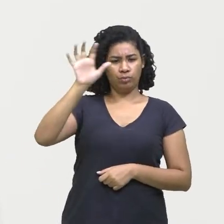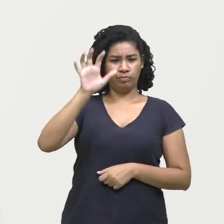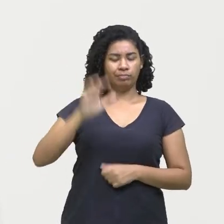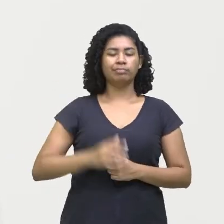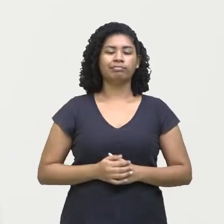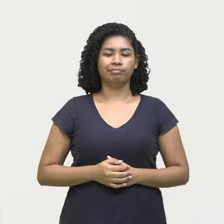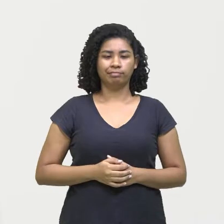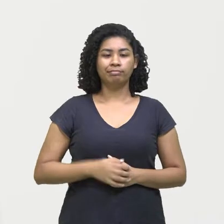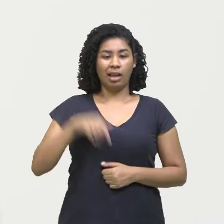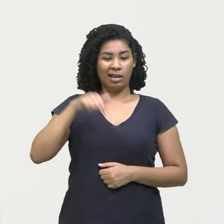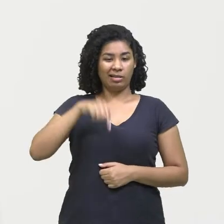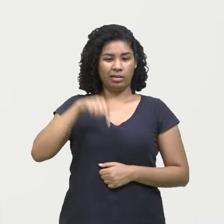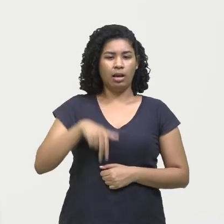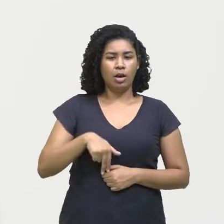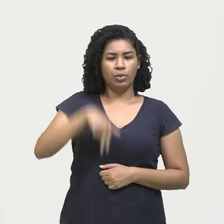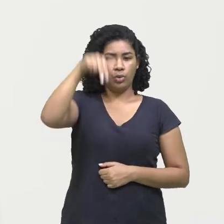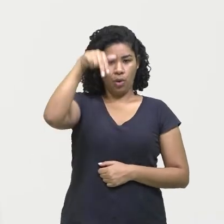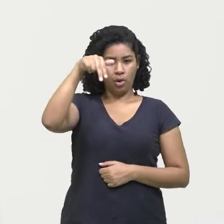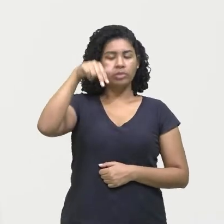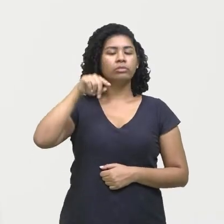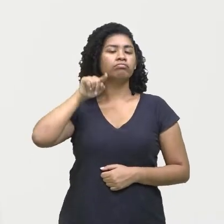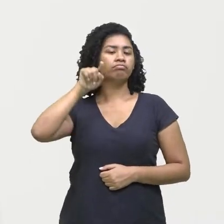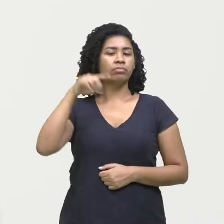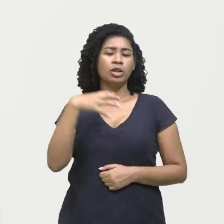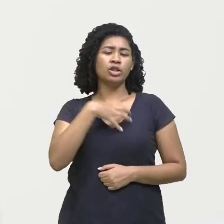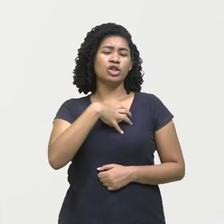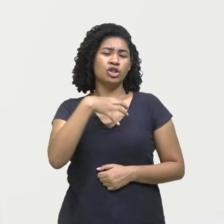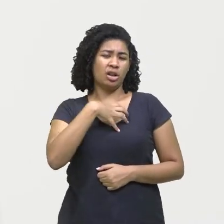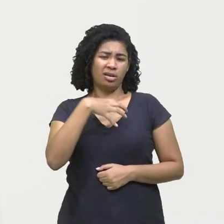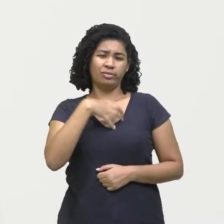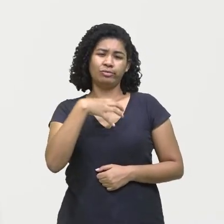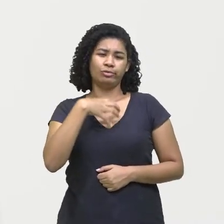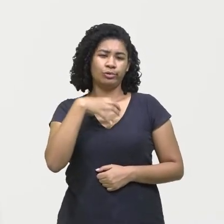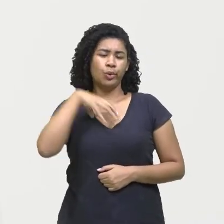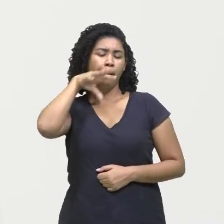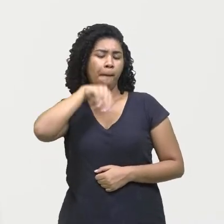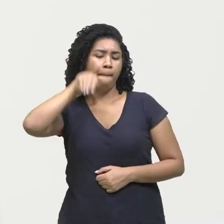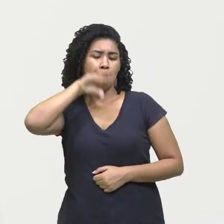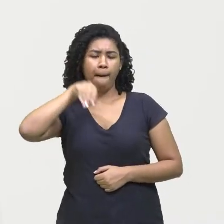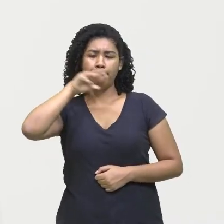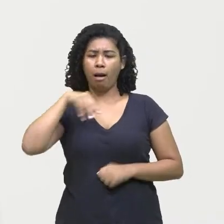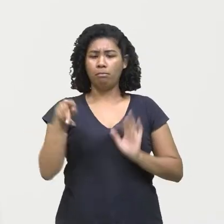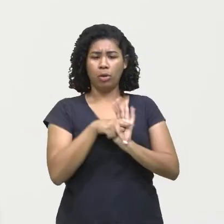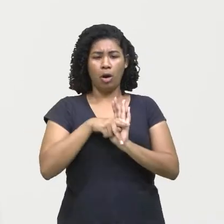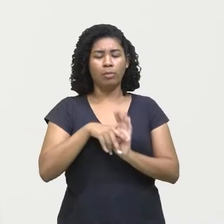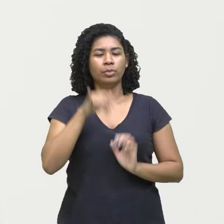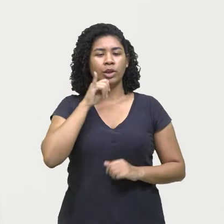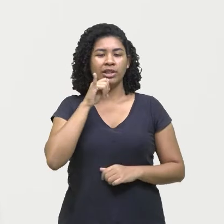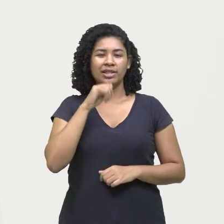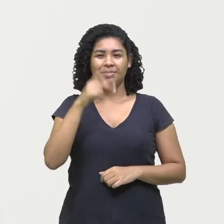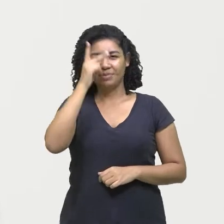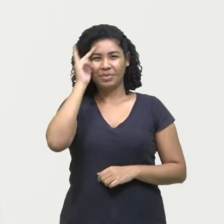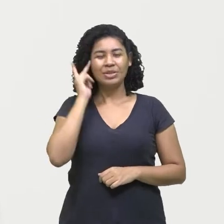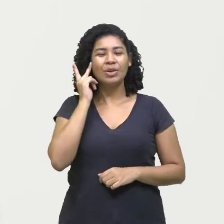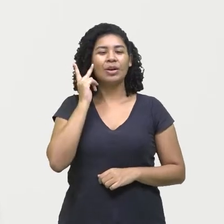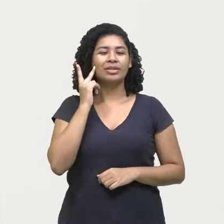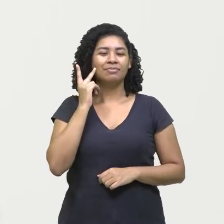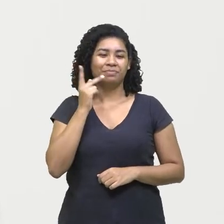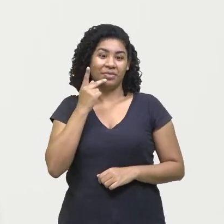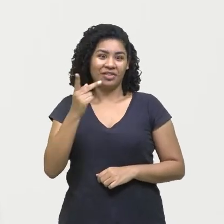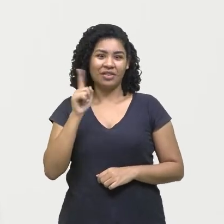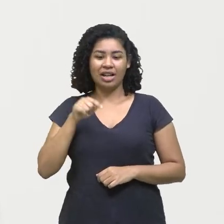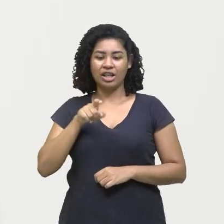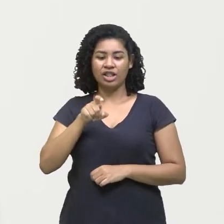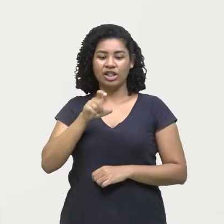Aqui na região norte a gente tem um modo típico de falar, não é? Um pouquinho do chiado que as pessoas identificam logo, não é